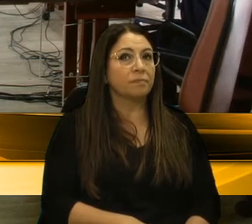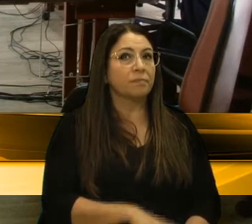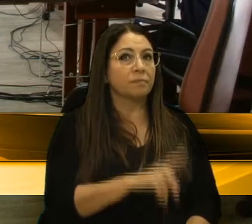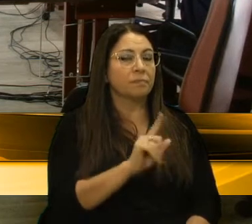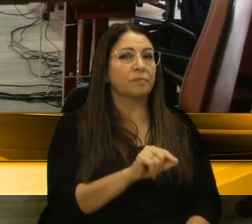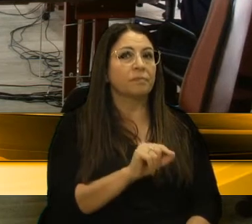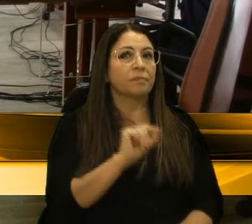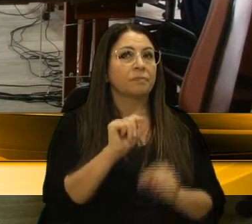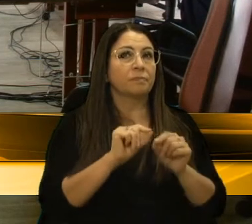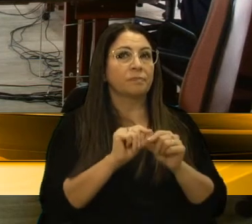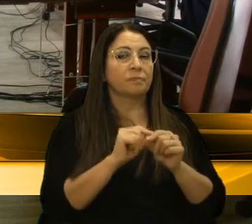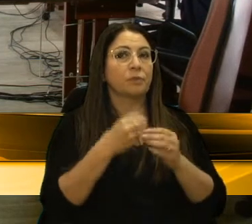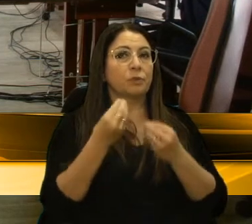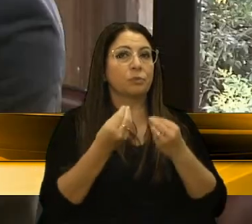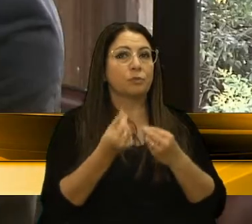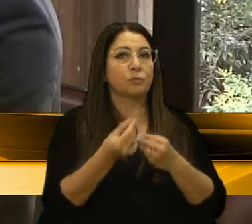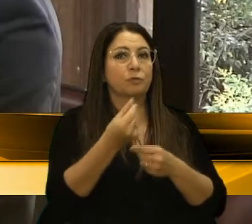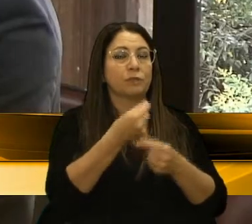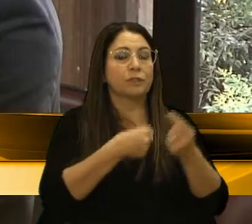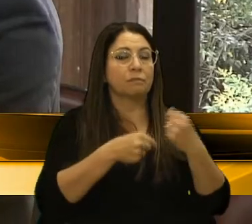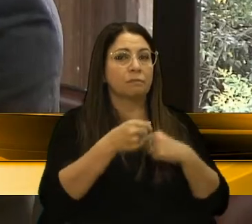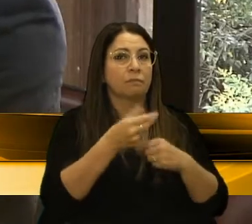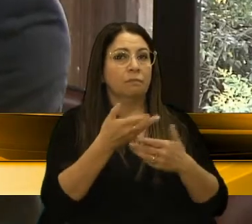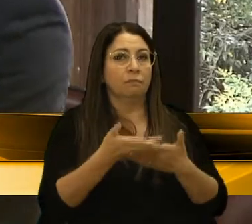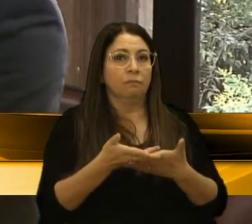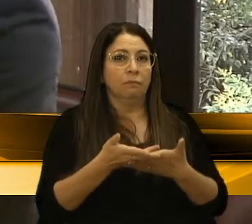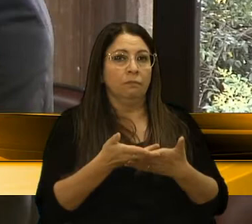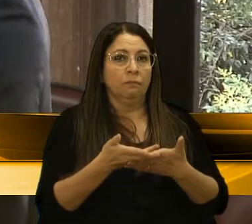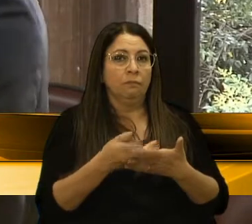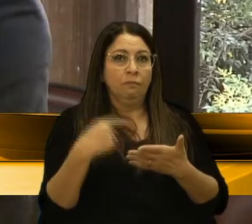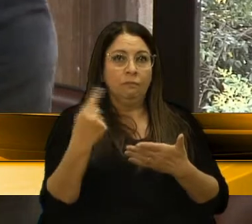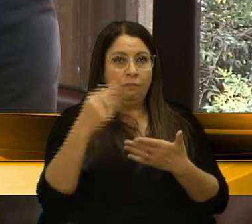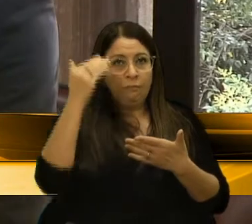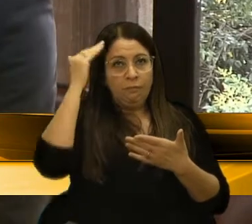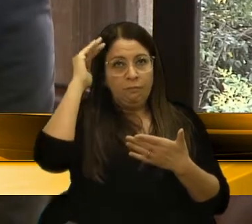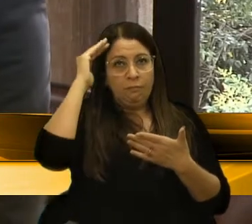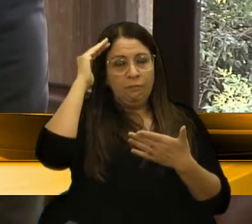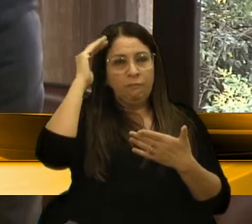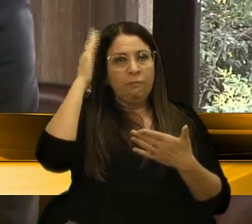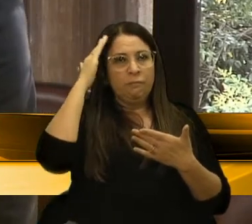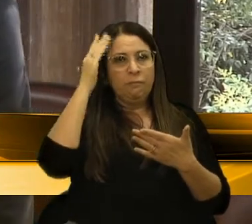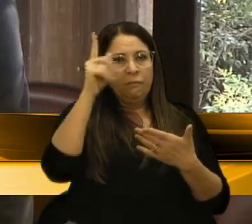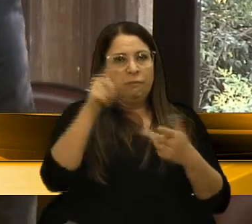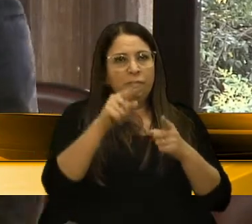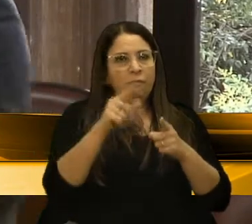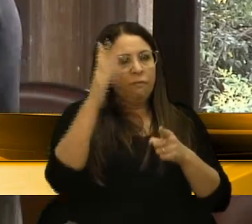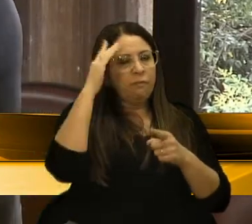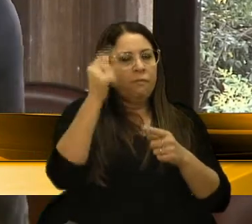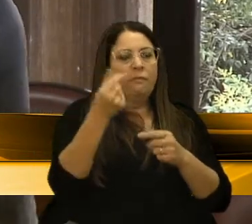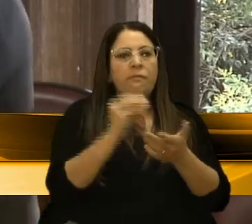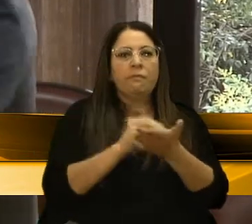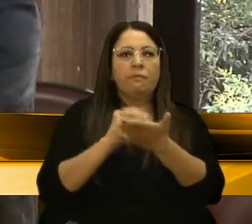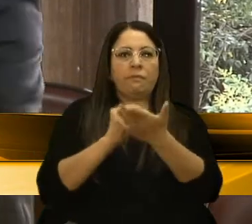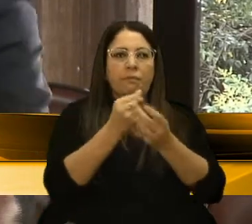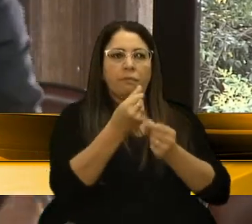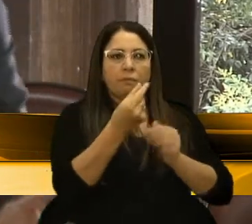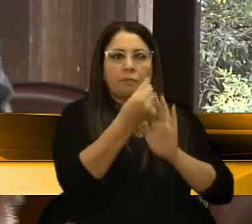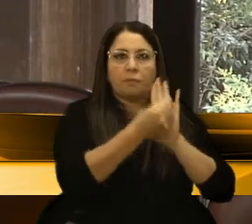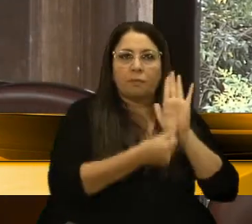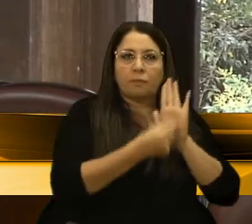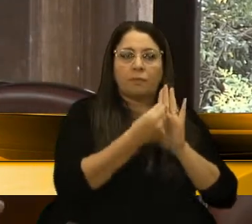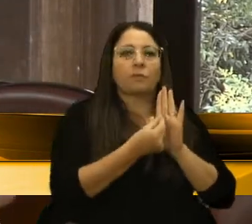justamente a questão da condição financeira hoje, que nós entendemos e sabemos do cobertor curto, que é o orçamento, acabamos